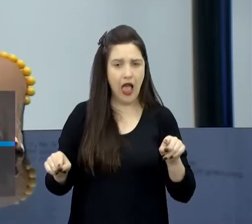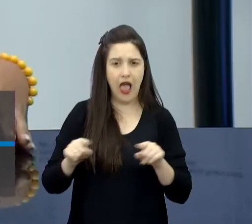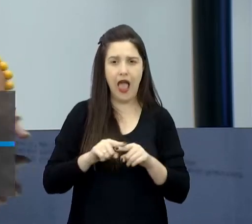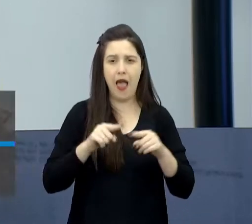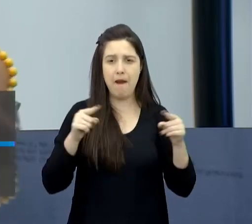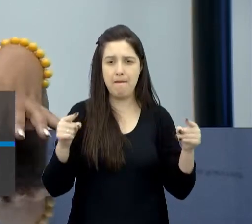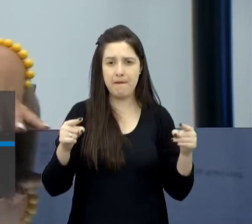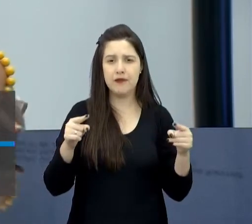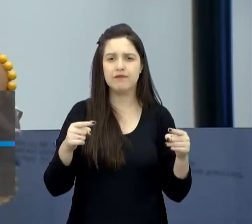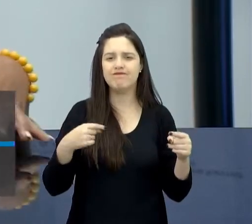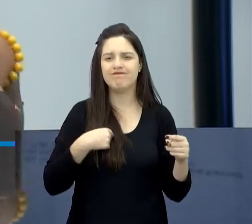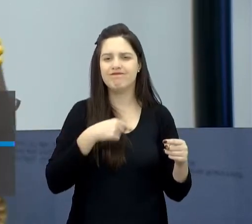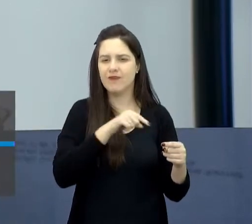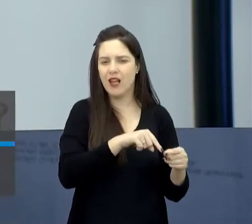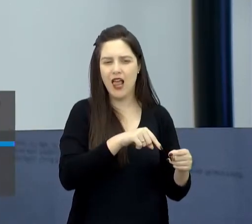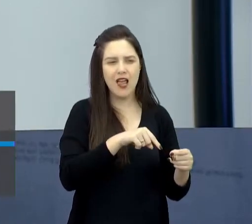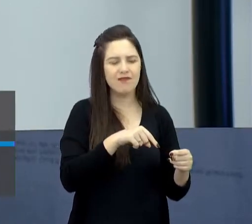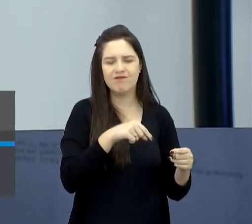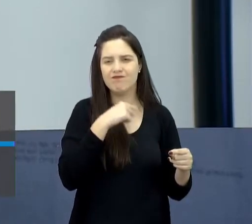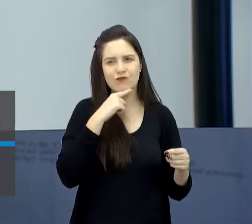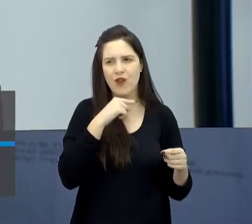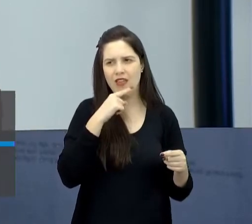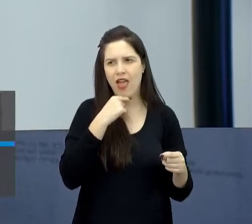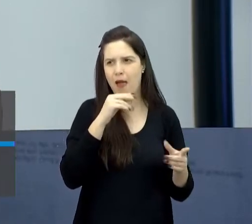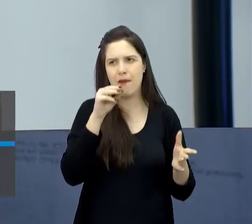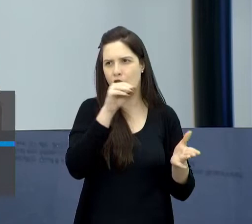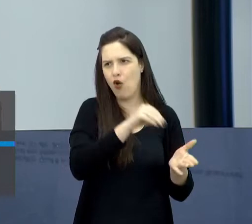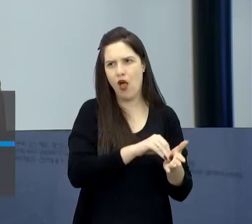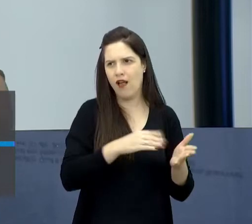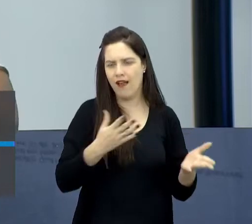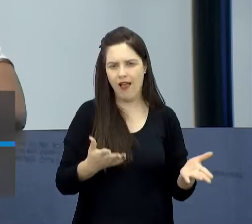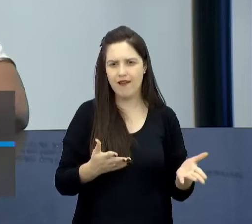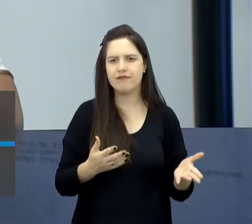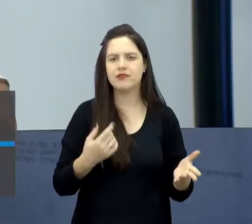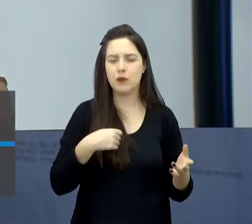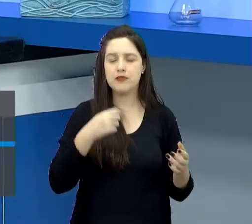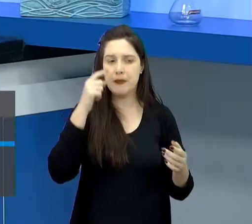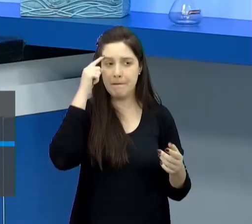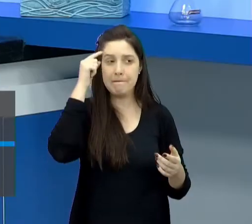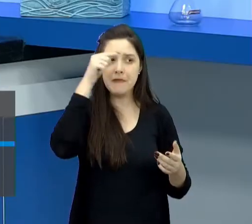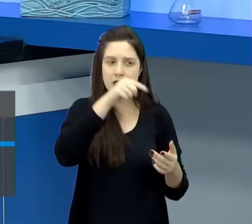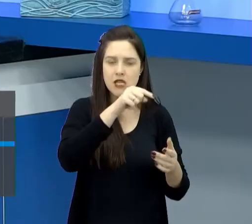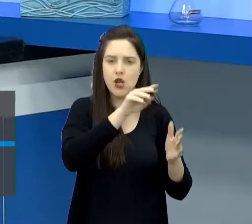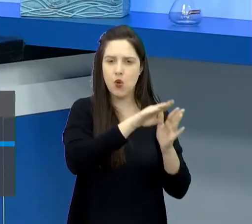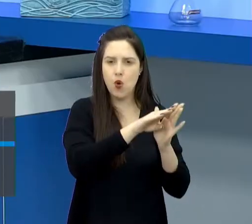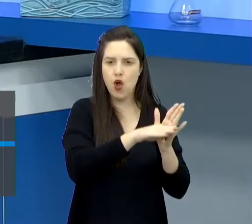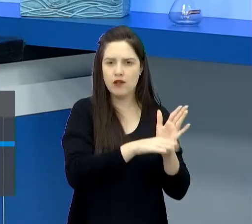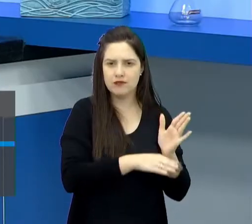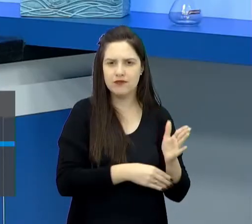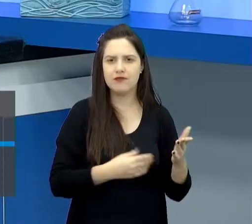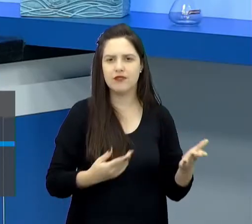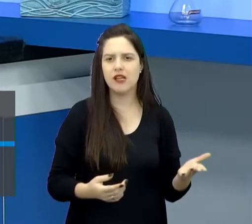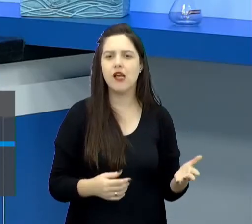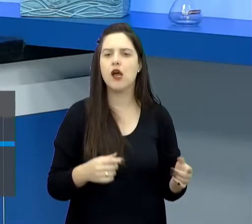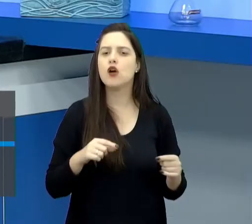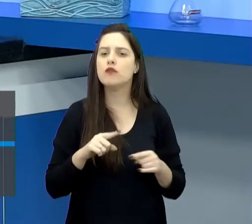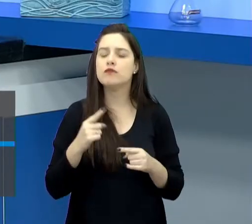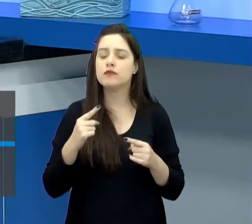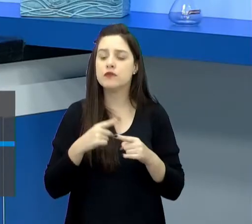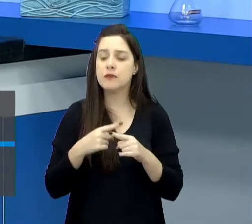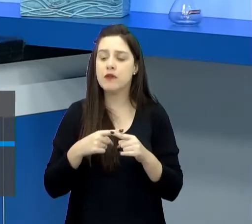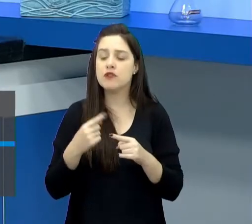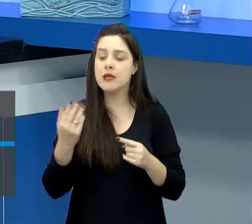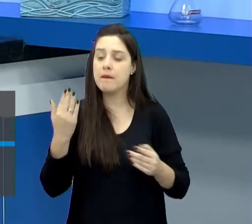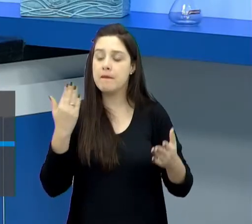você fala, olha, isso aqui não estava previsto no meu orçamento. Interessante, nós usamos muito isso. Exato, e tá tudo bem, assim, se o que você previu, você gastou